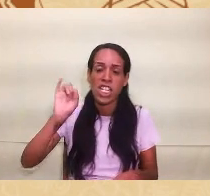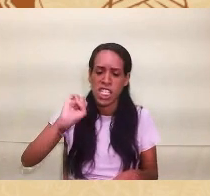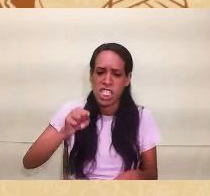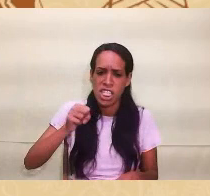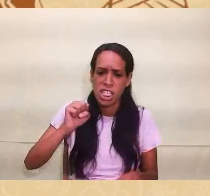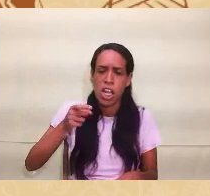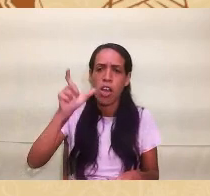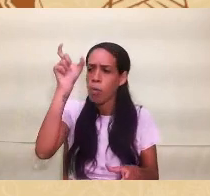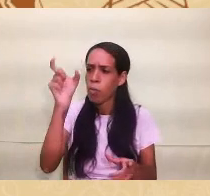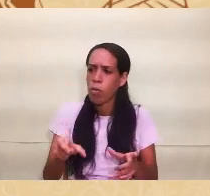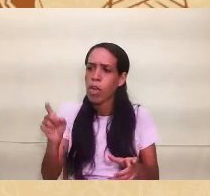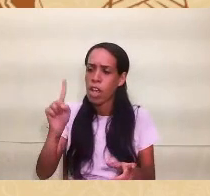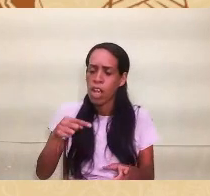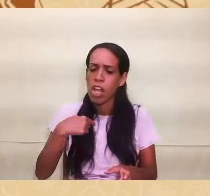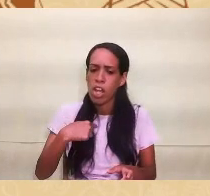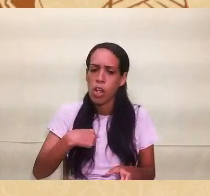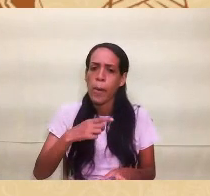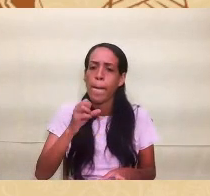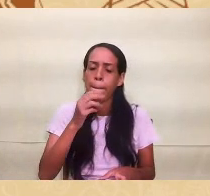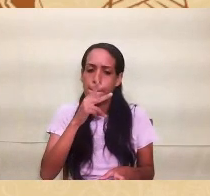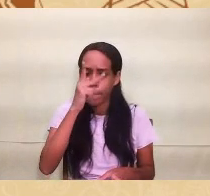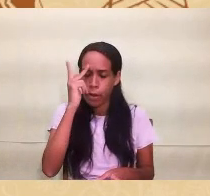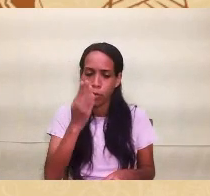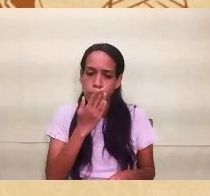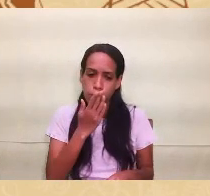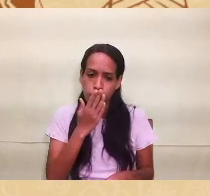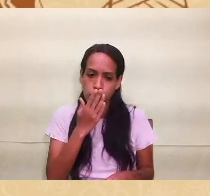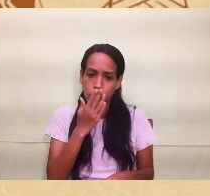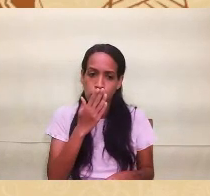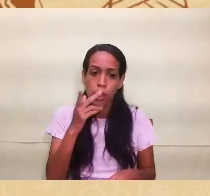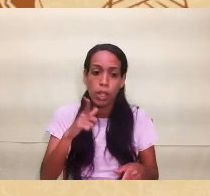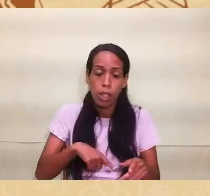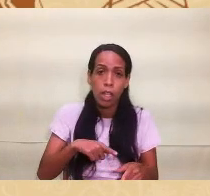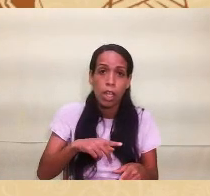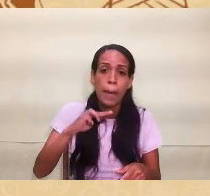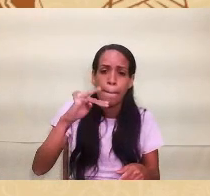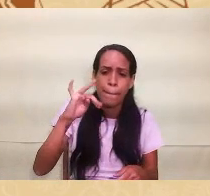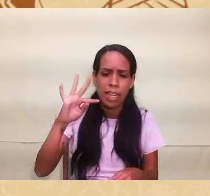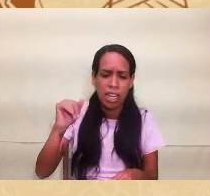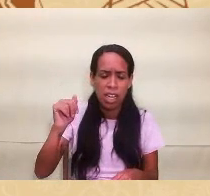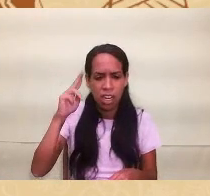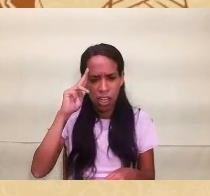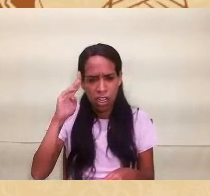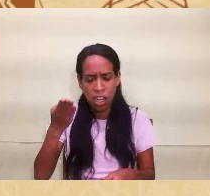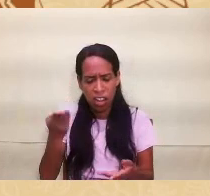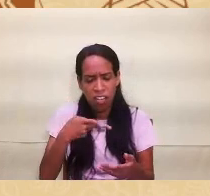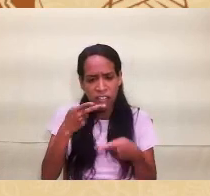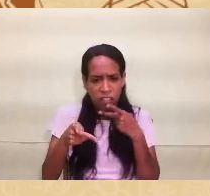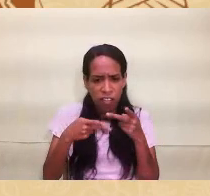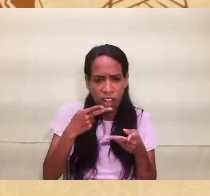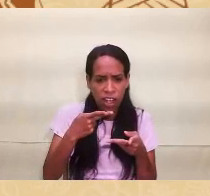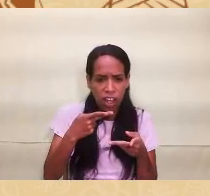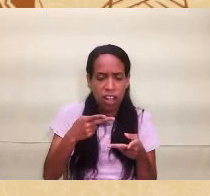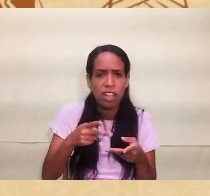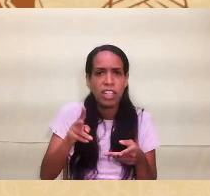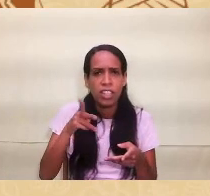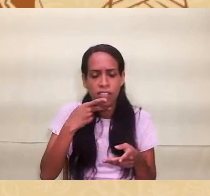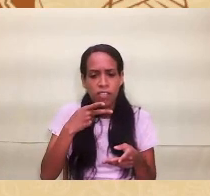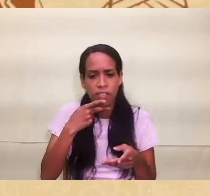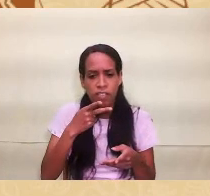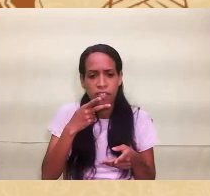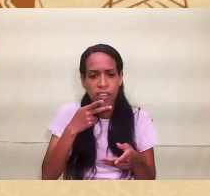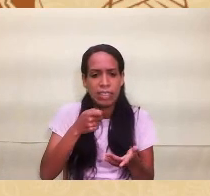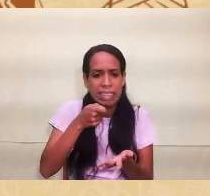sujeito indígena, de pessoa indígena, que luta, que milita. Então, essa fala aqui é envezada, é fala de